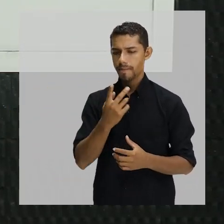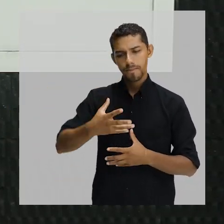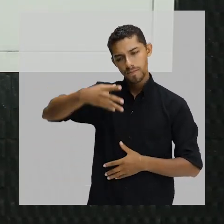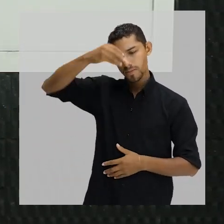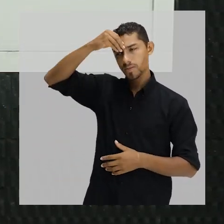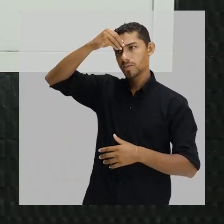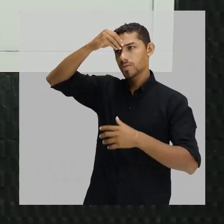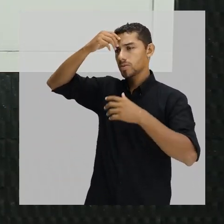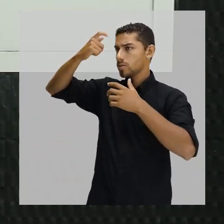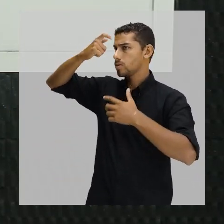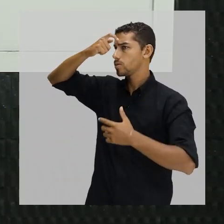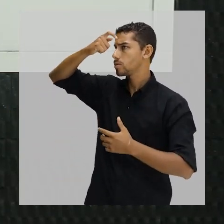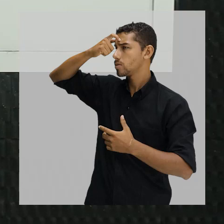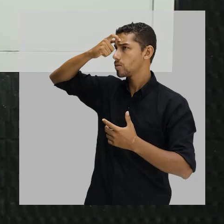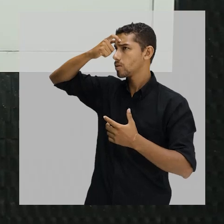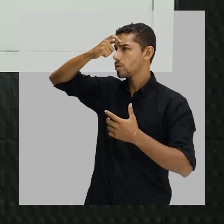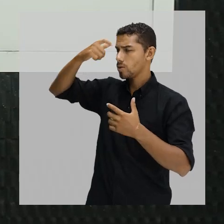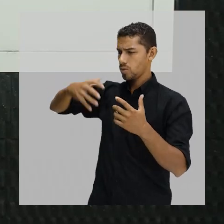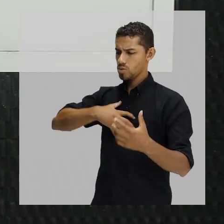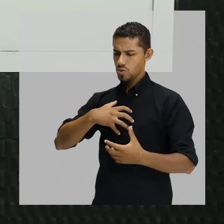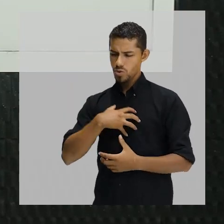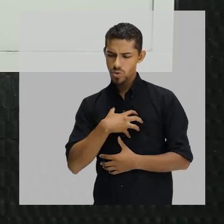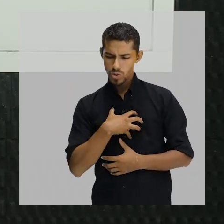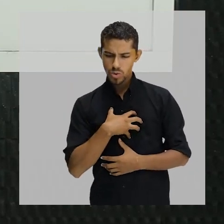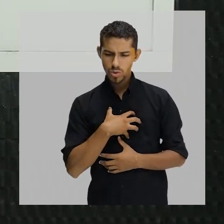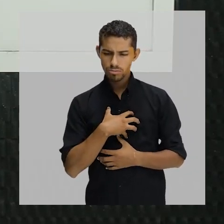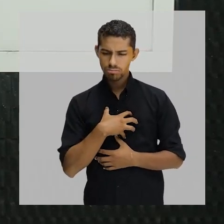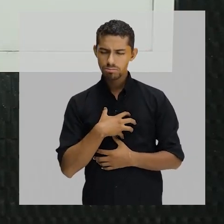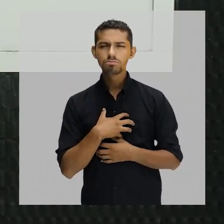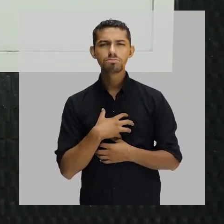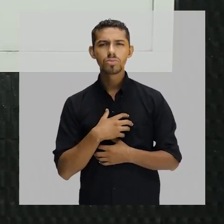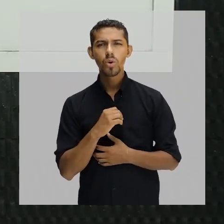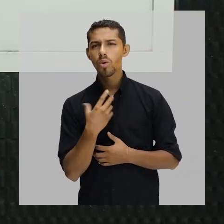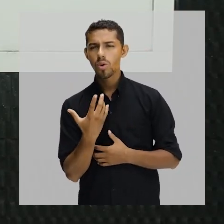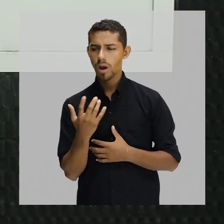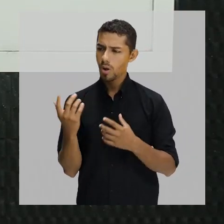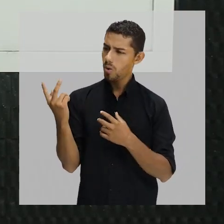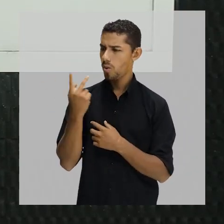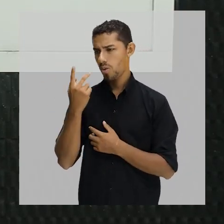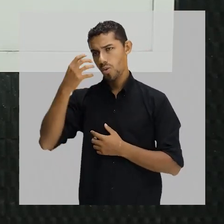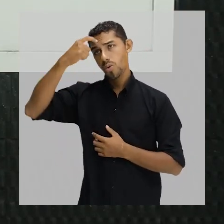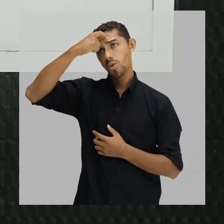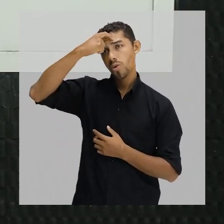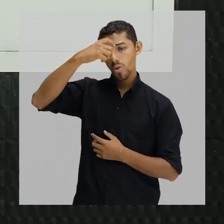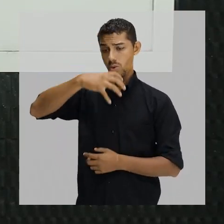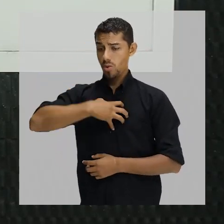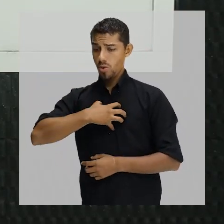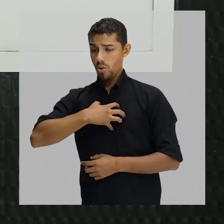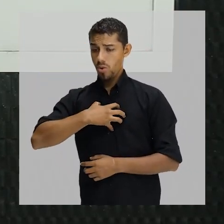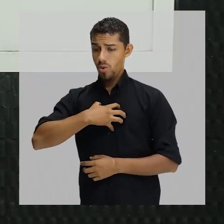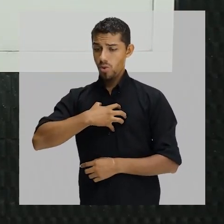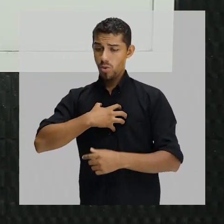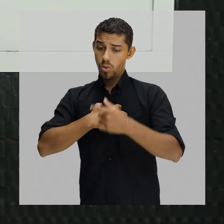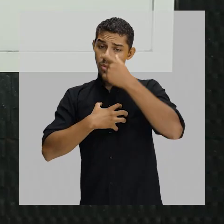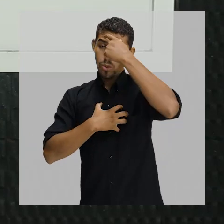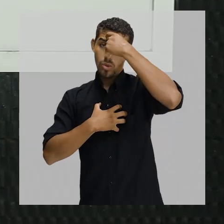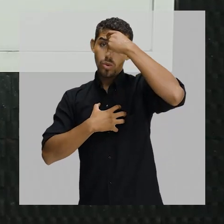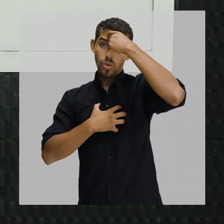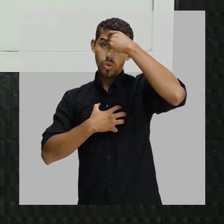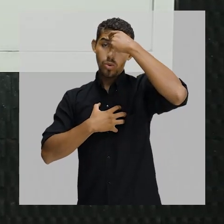consciência? Será que ele está localizado nos sentidos? Será que ele está localizado nos dois? Tá? Então veja